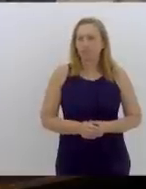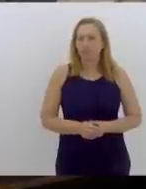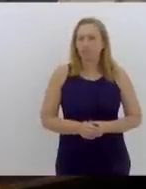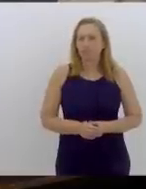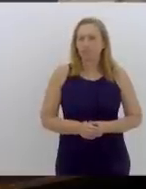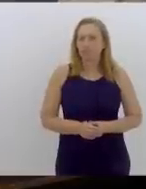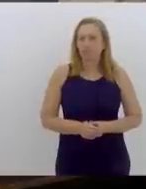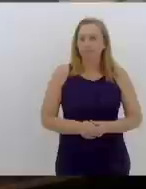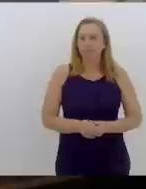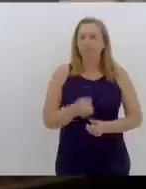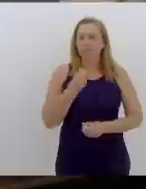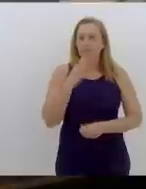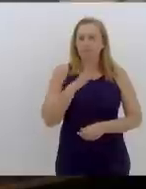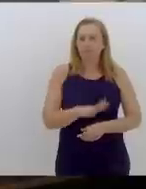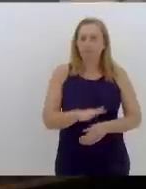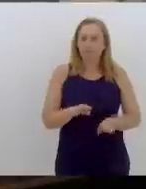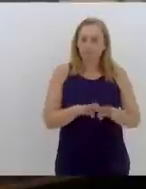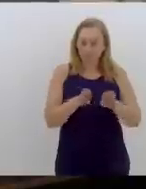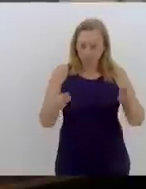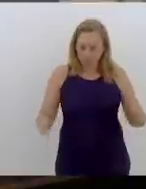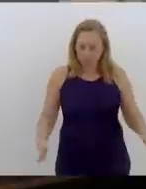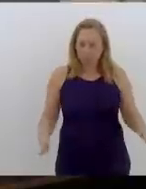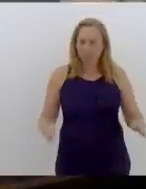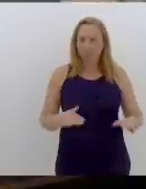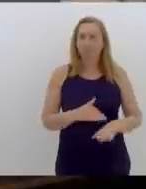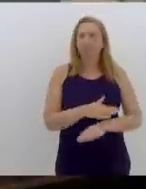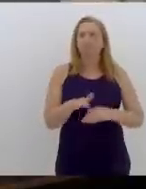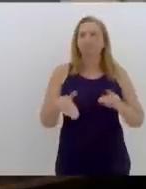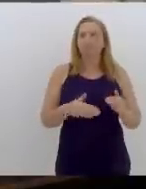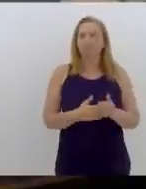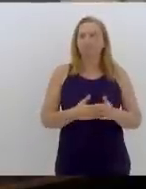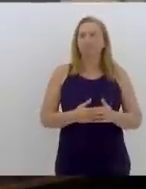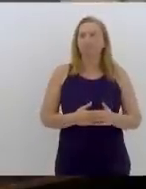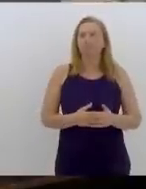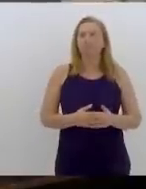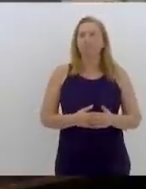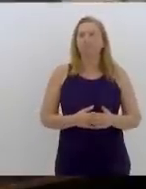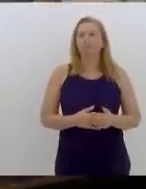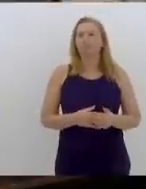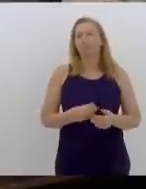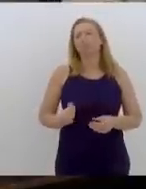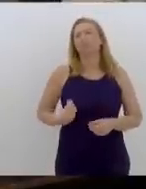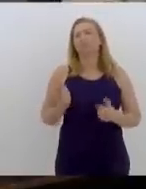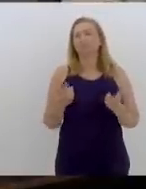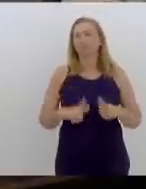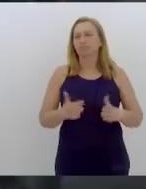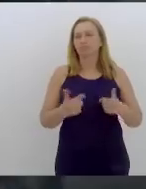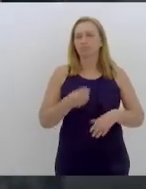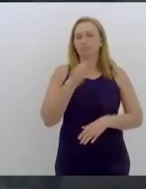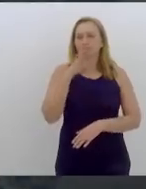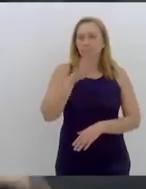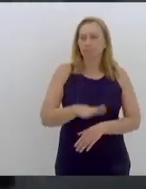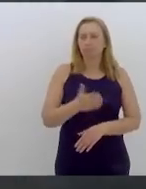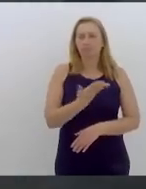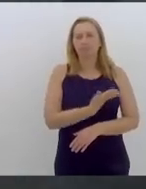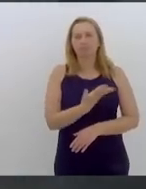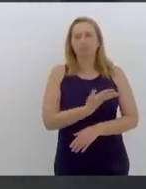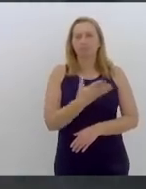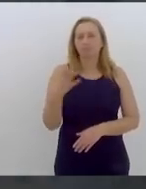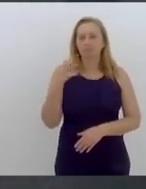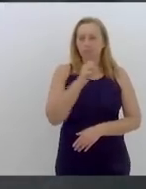bom Boa tarde a mesa Boa tarde a todas as autoridades que estão aqui boa tarde a todos os colegas Vou ser bem rápido